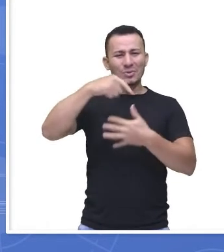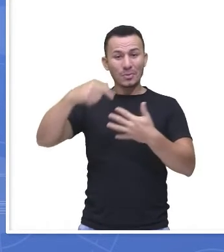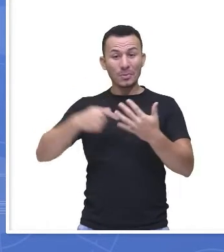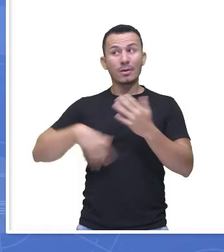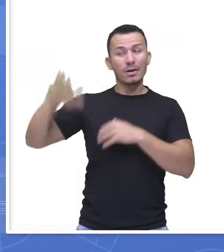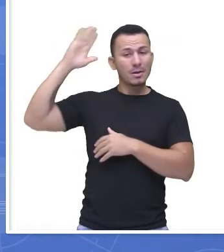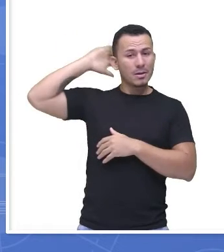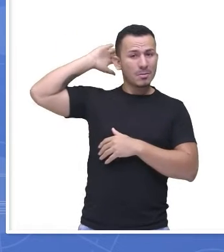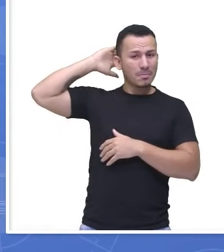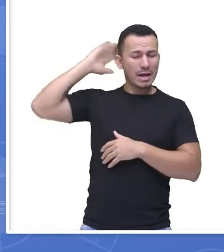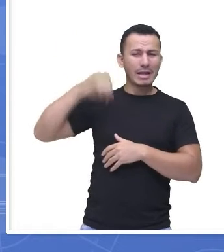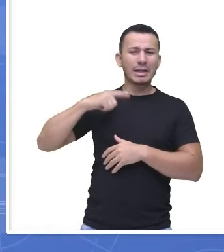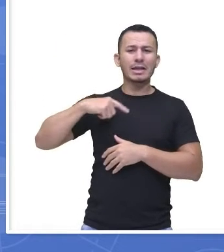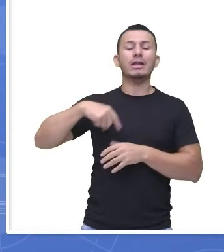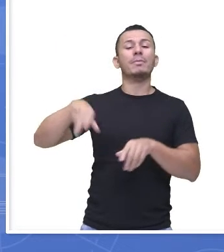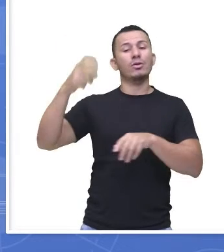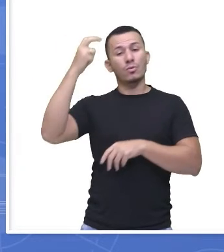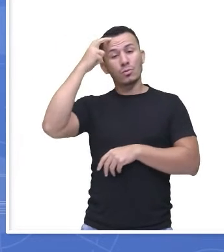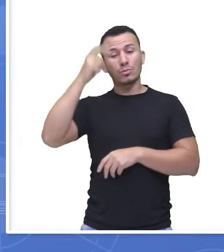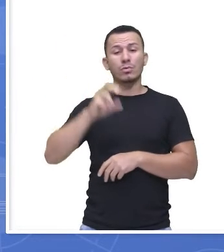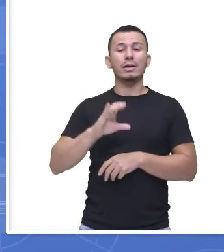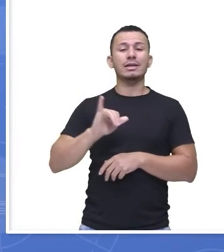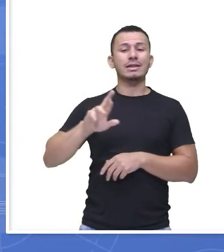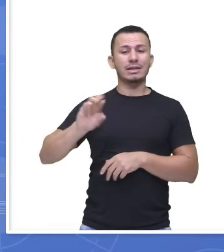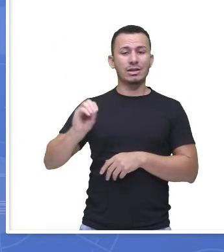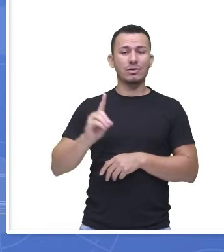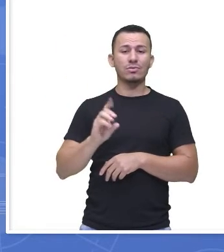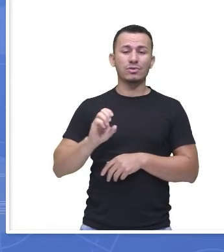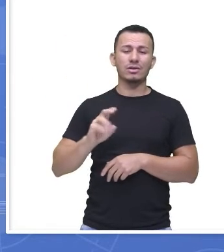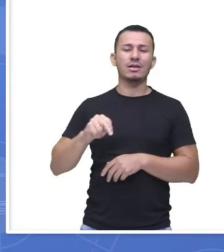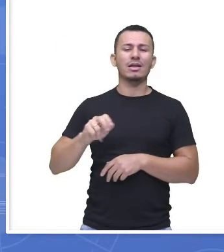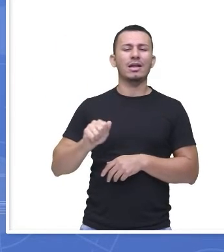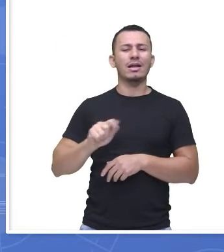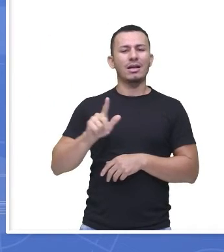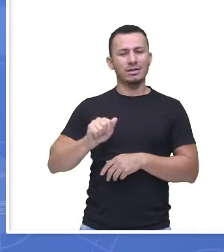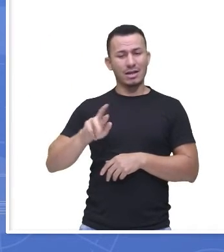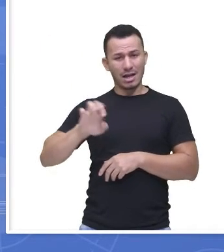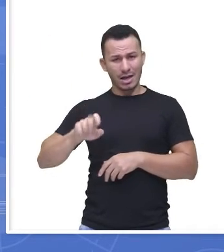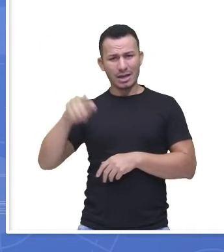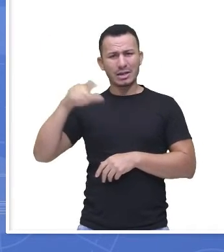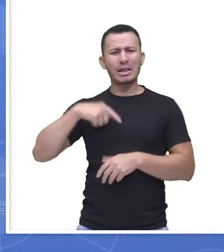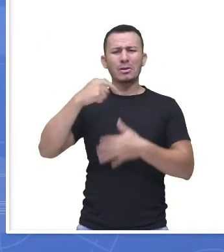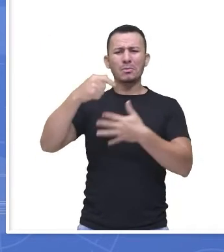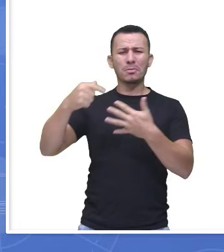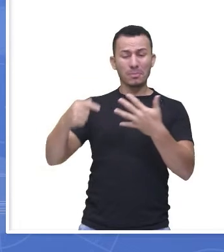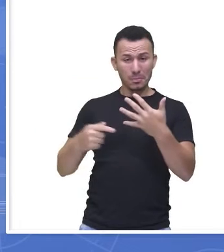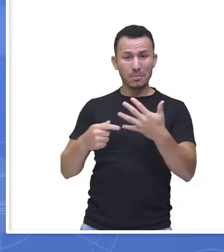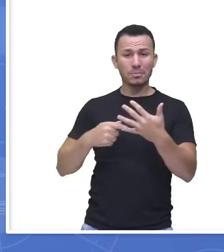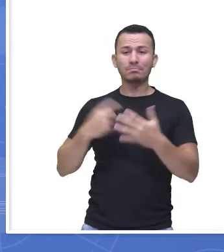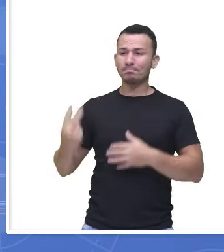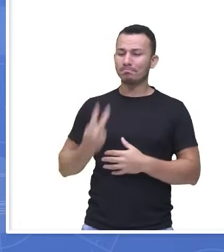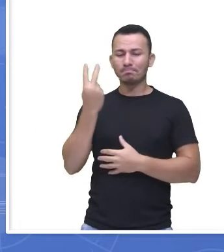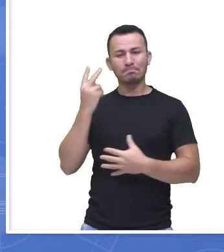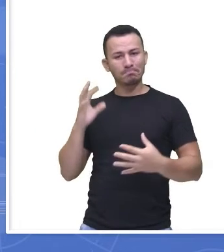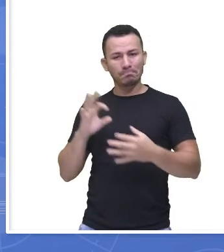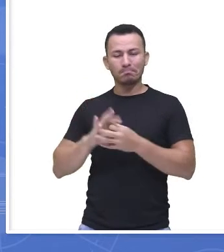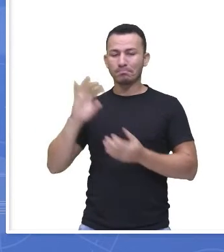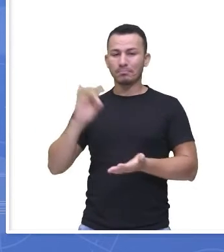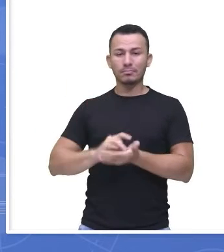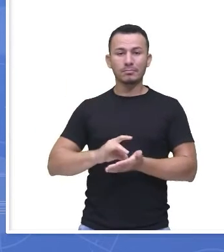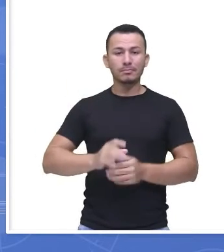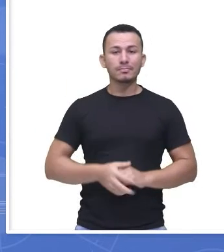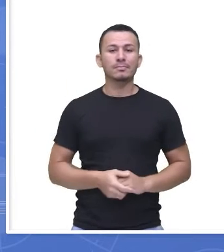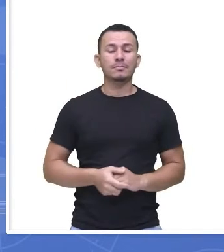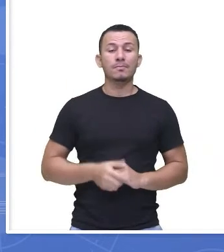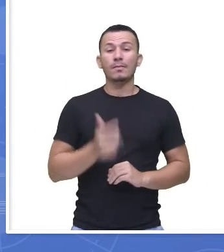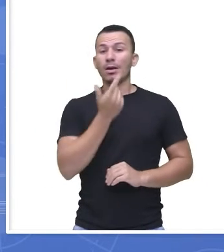Belém nós temos aí o Círio de Nazaré, tem o carimbó, né? Então essa riqueza toda que nós temos aí, certo? Então